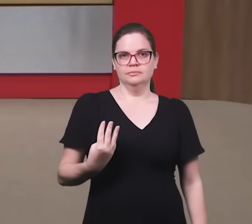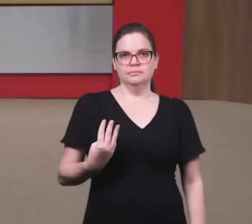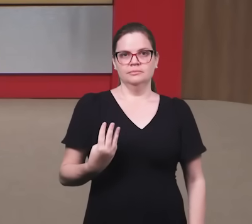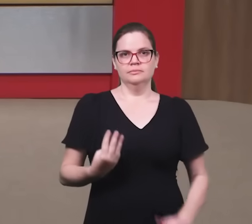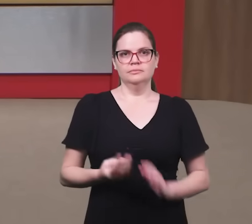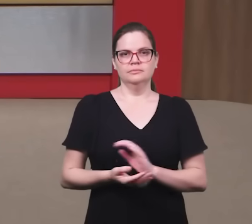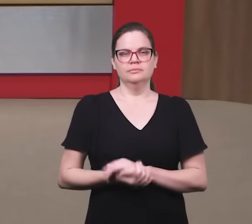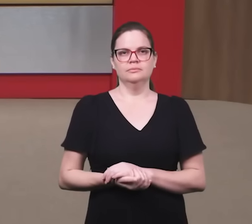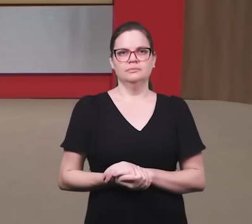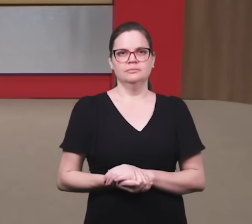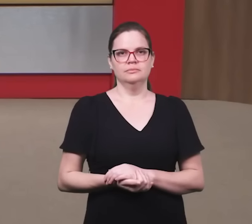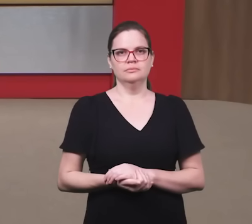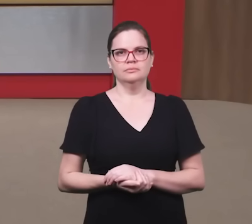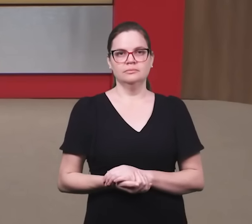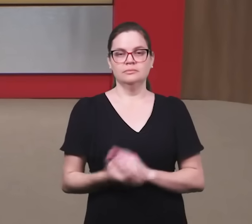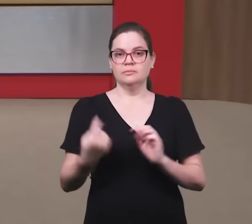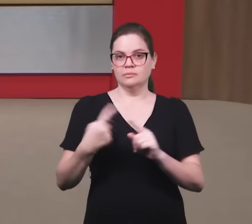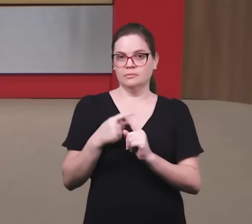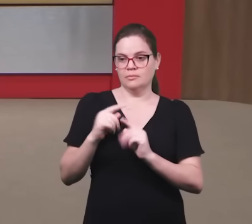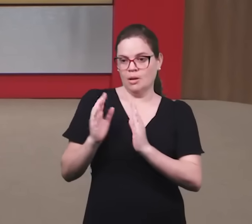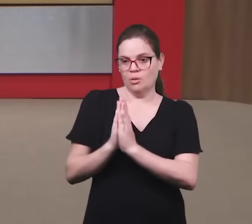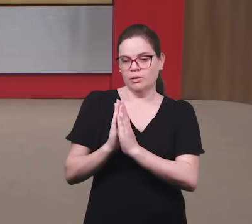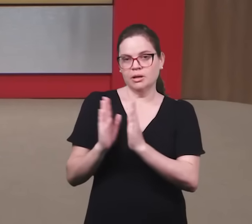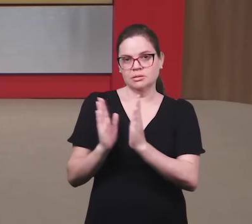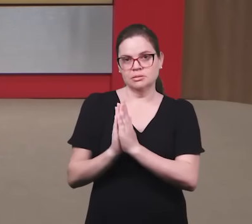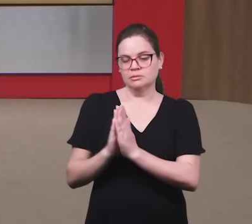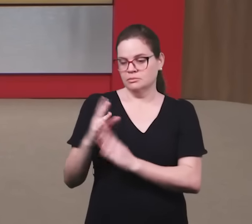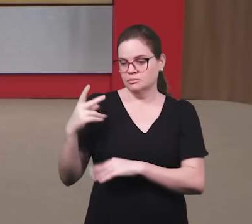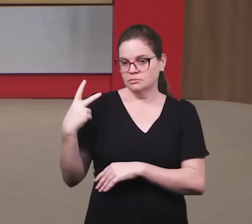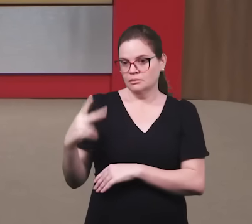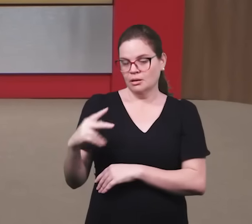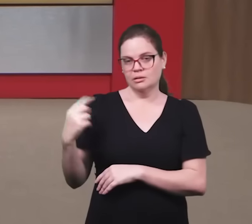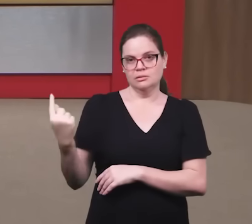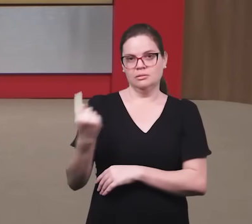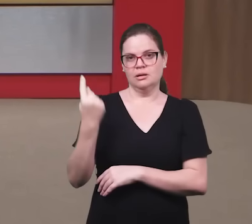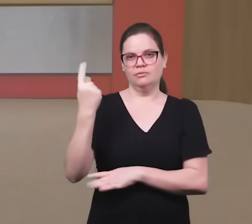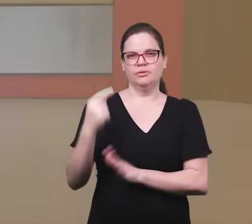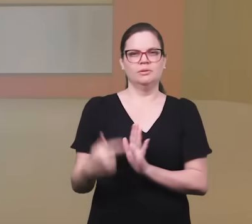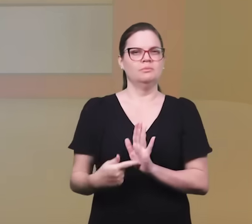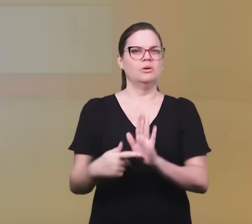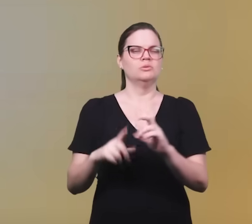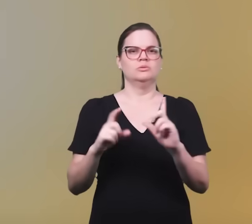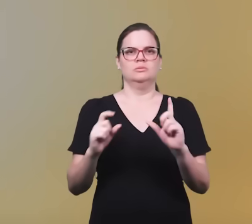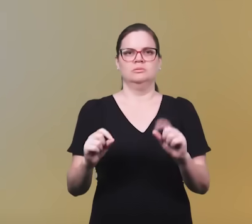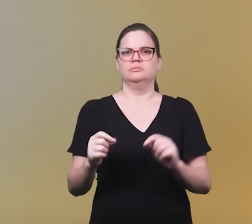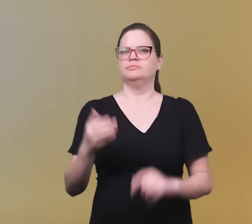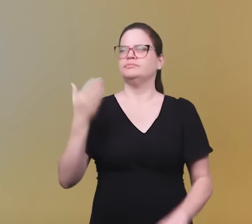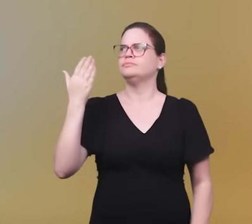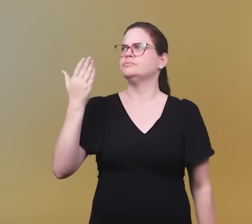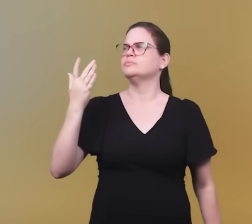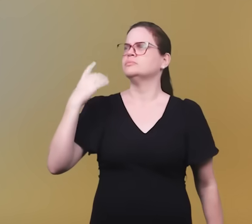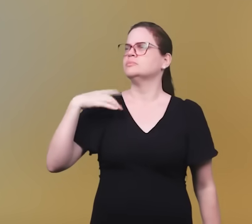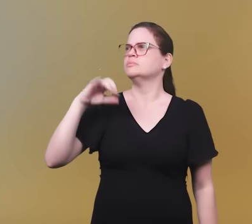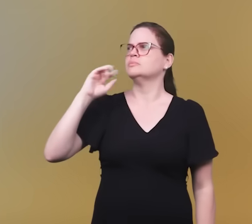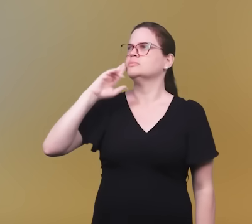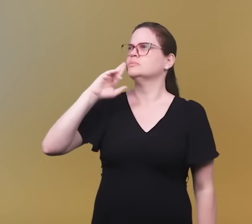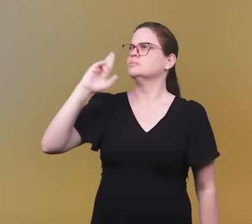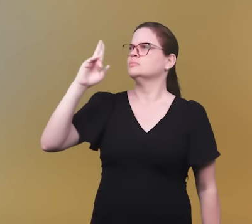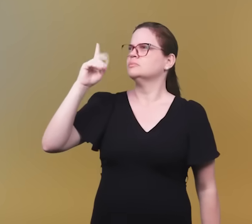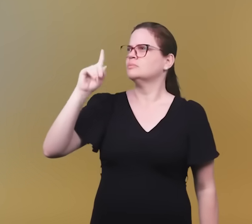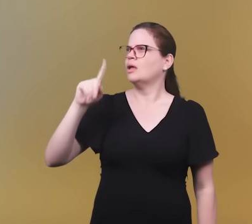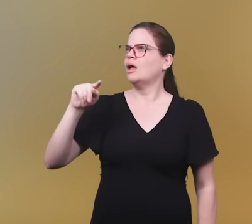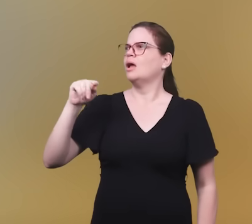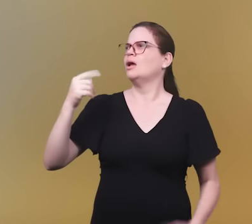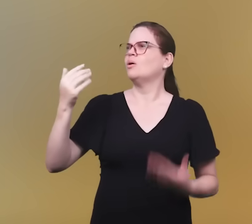ou seja, na sua oração, fazendo parte da sua oração, ele diz assim: mas tu, Senhor,